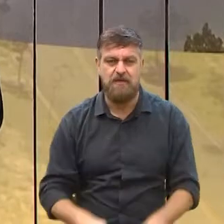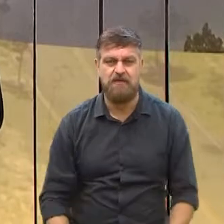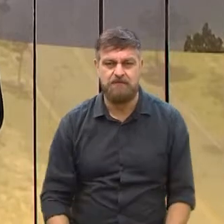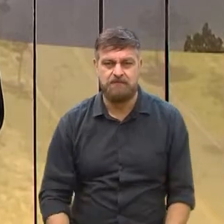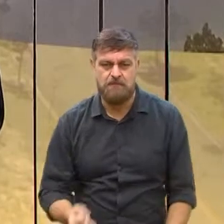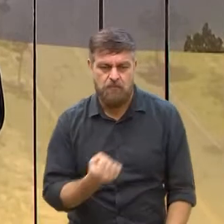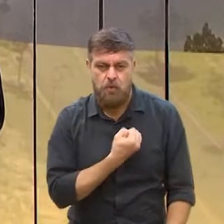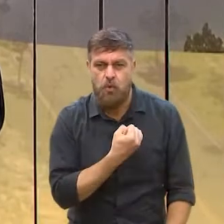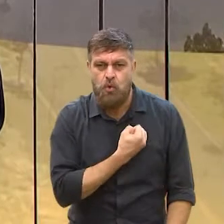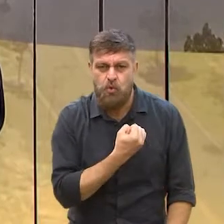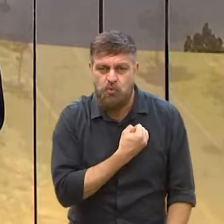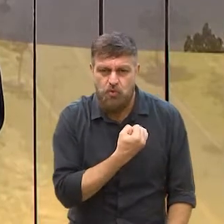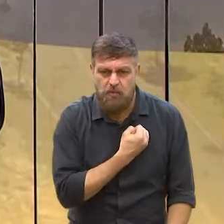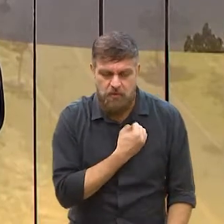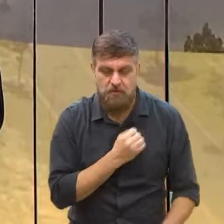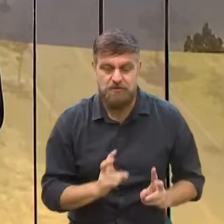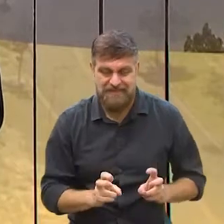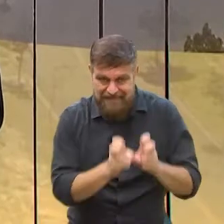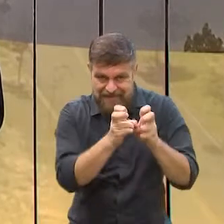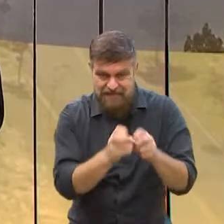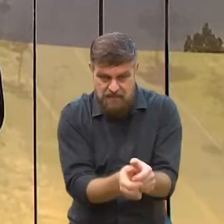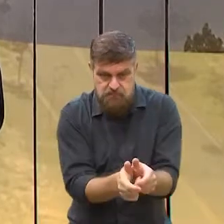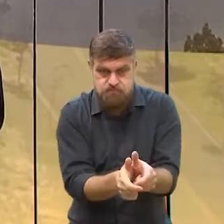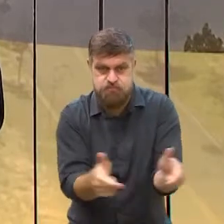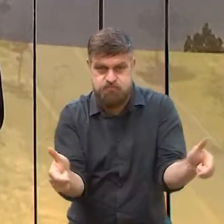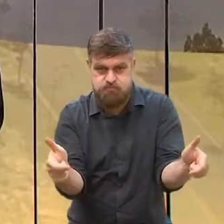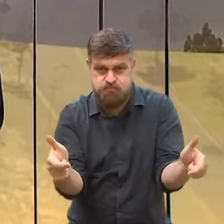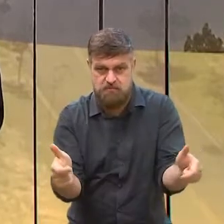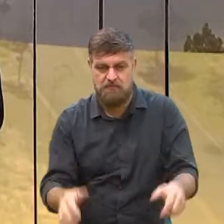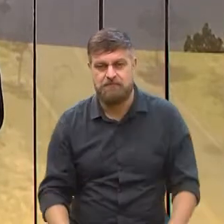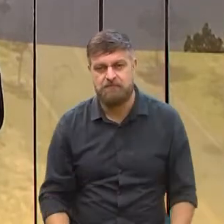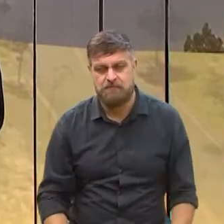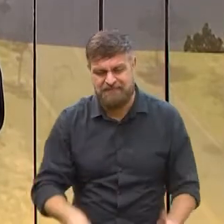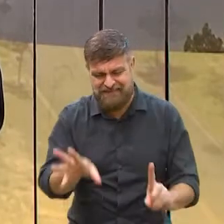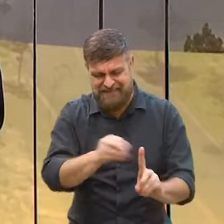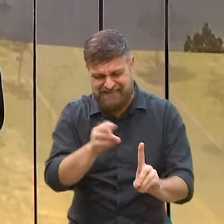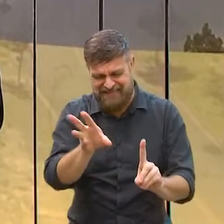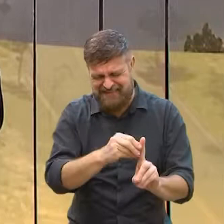né, de alguns tipos de câncer,